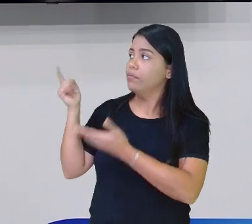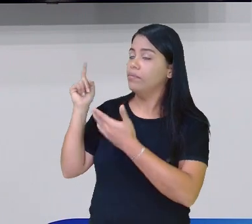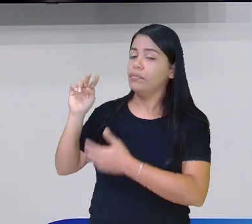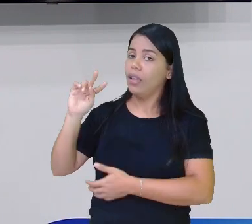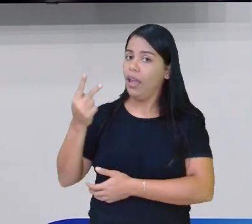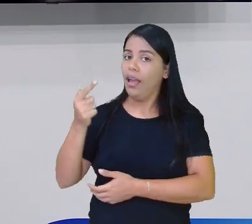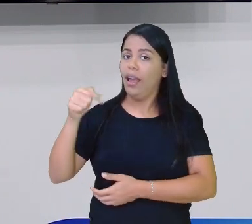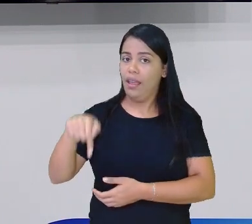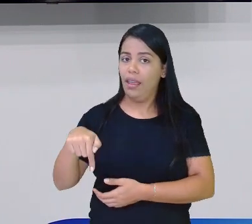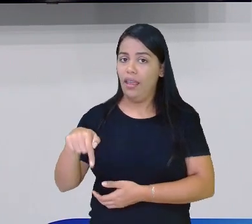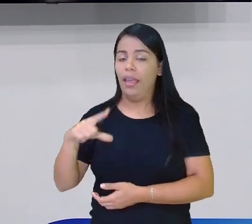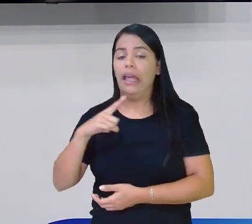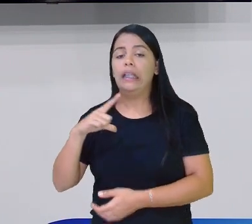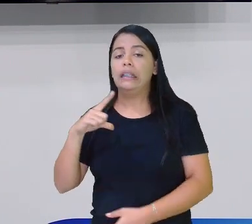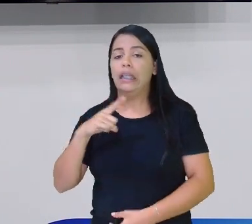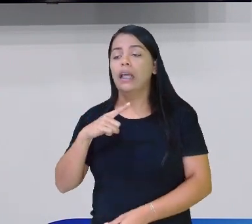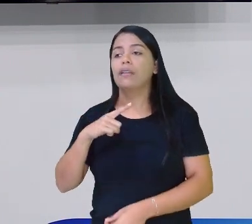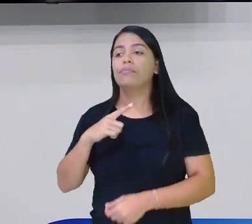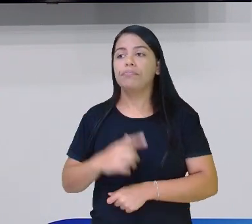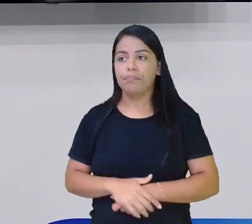Personagens, cenário,